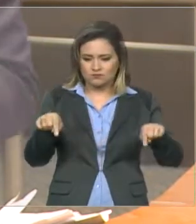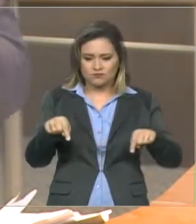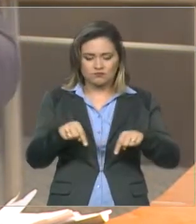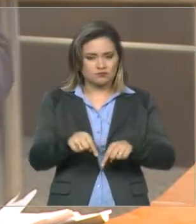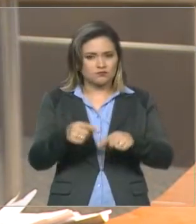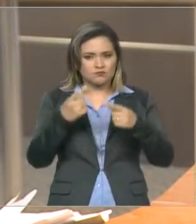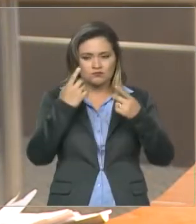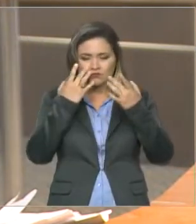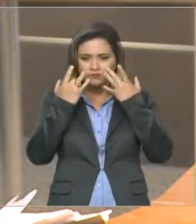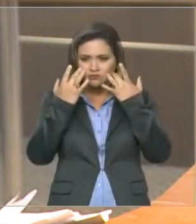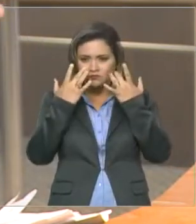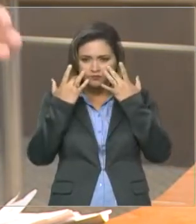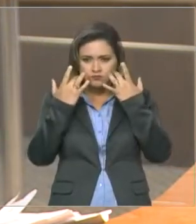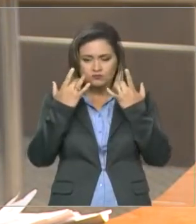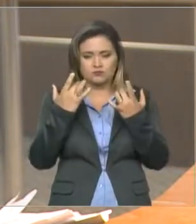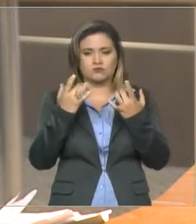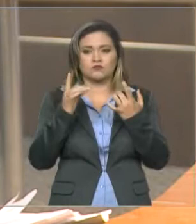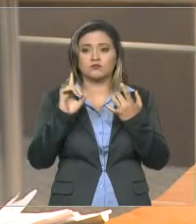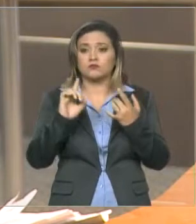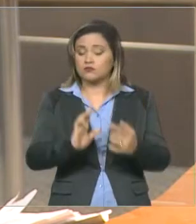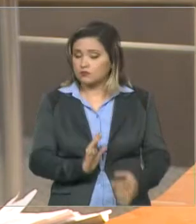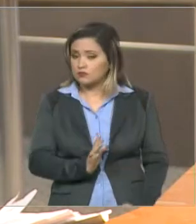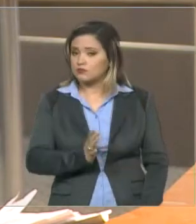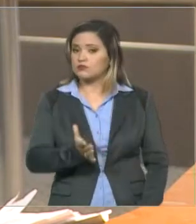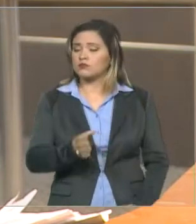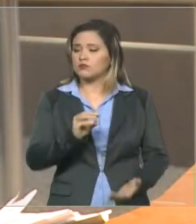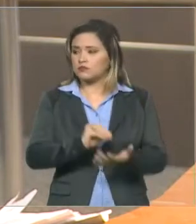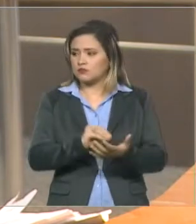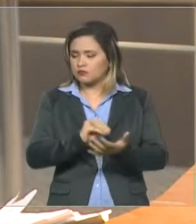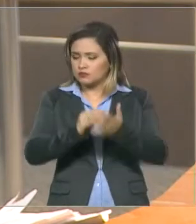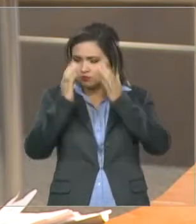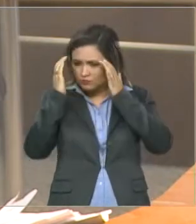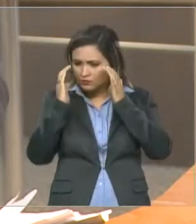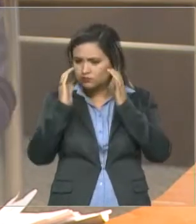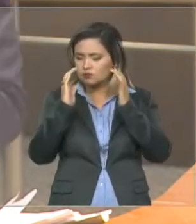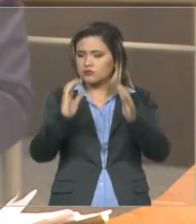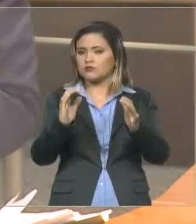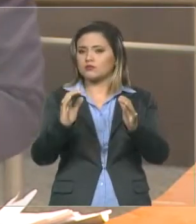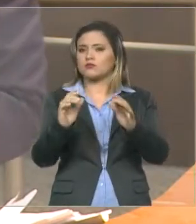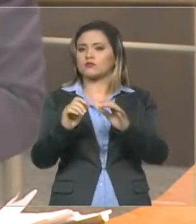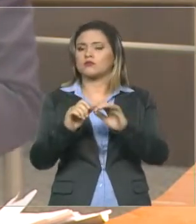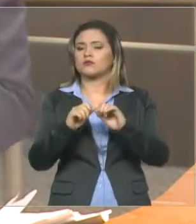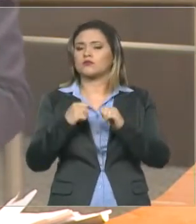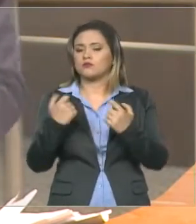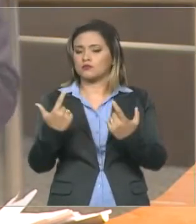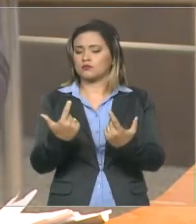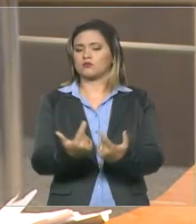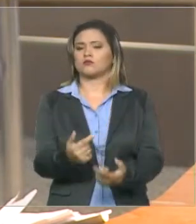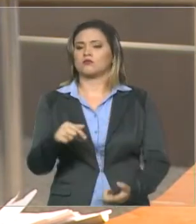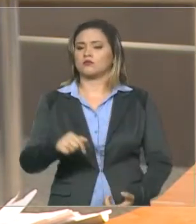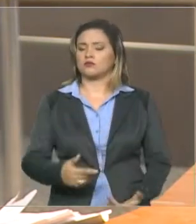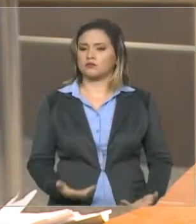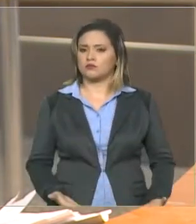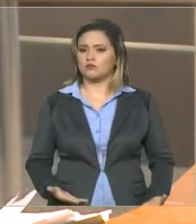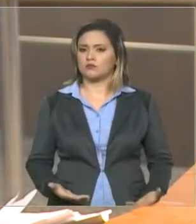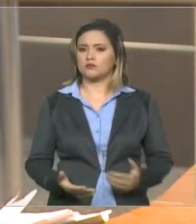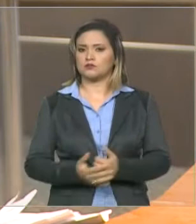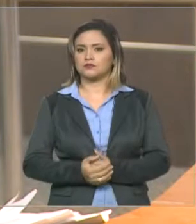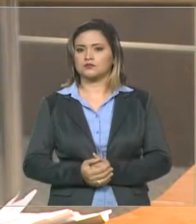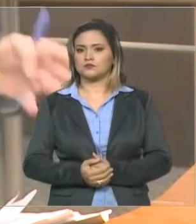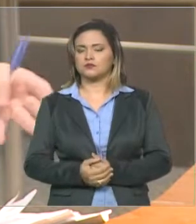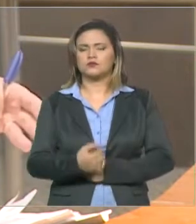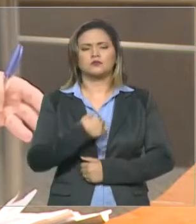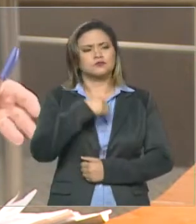desrespeito à Assembleia Legislativa do Estado do Maranhão. Agora, a pergunta que me faço e que eu fiz lá no momento é que o medo